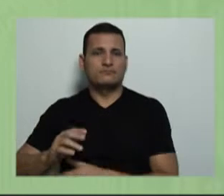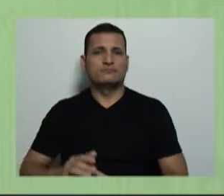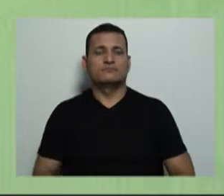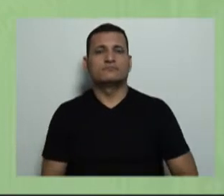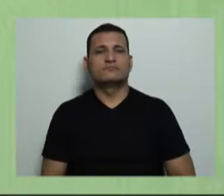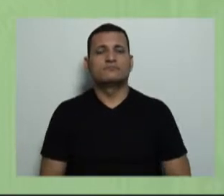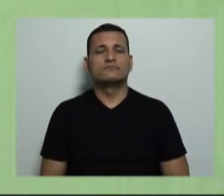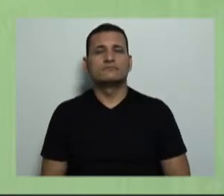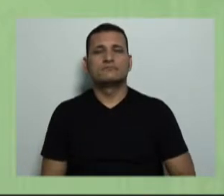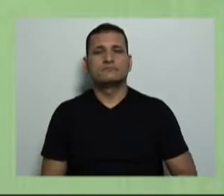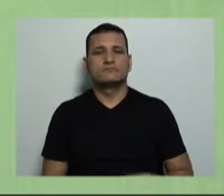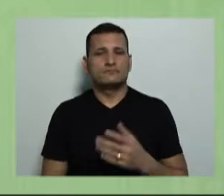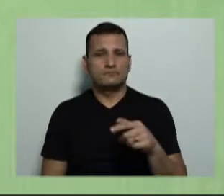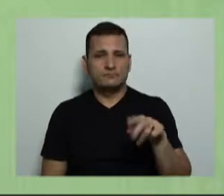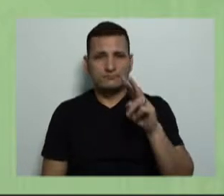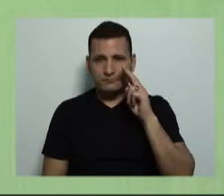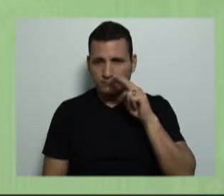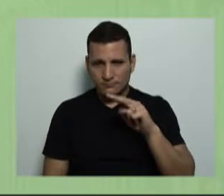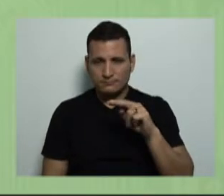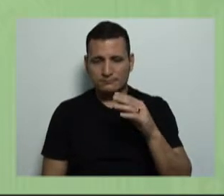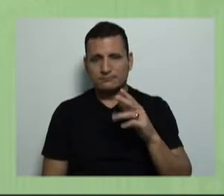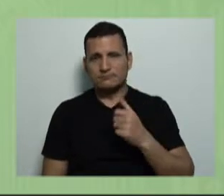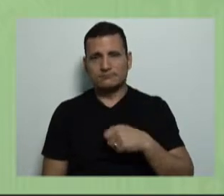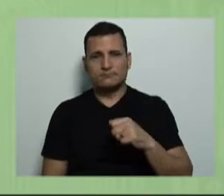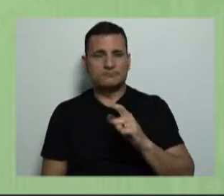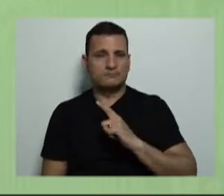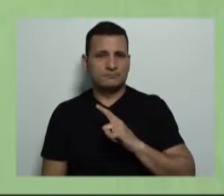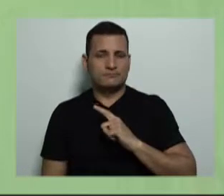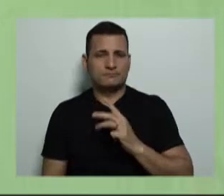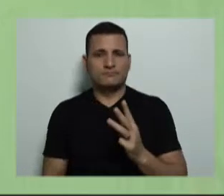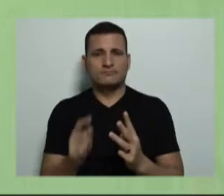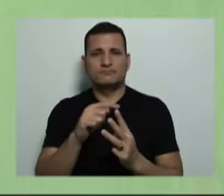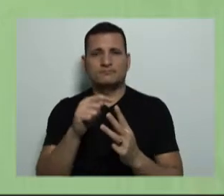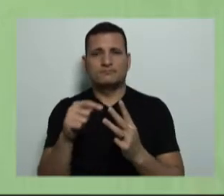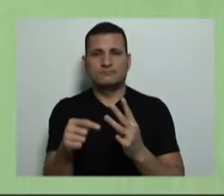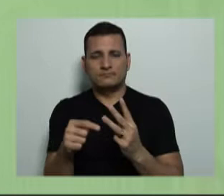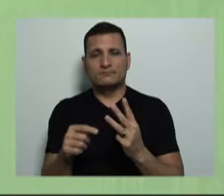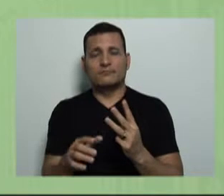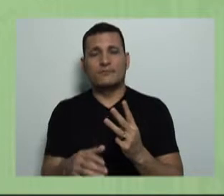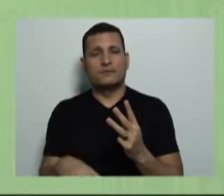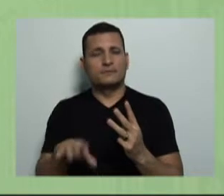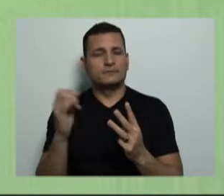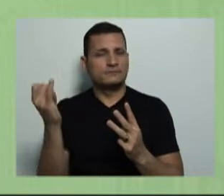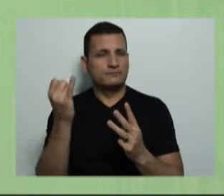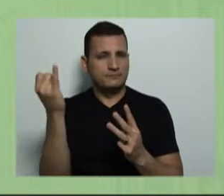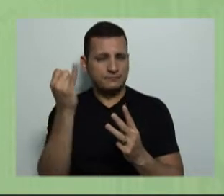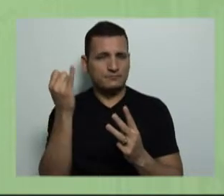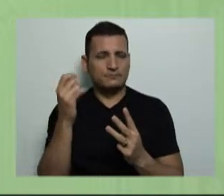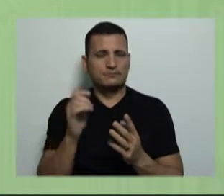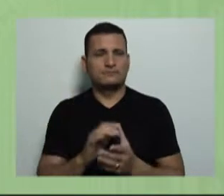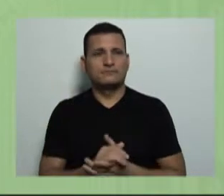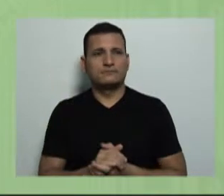vejam, pessoal, que tem que ter essas três coisas. O mais importante é que deverá ter relação